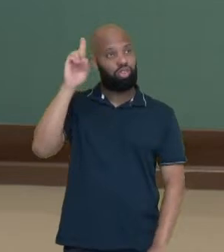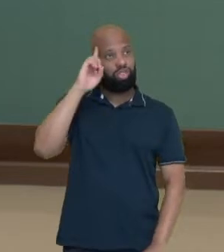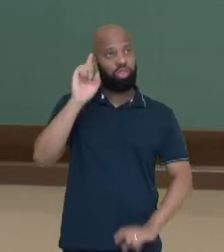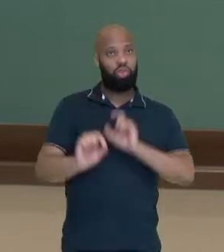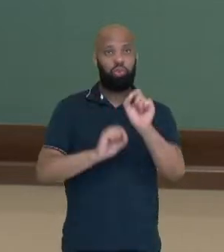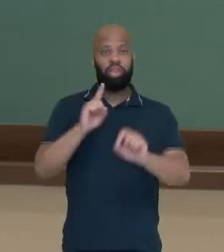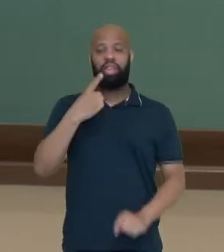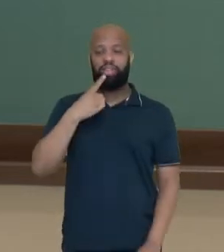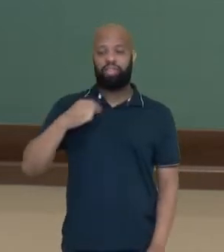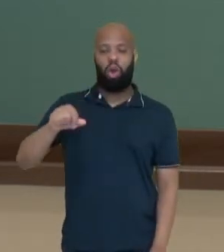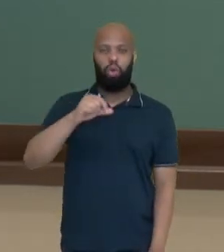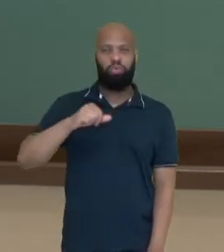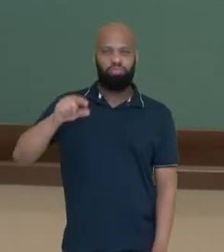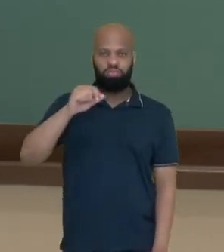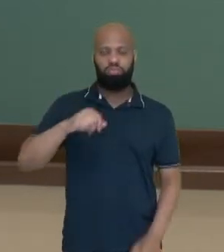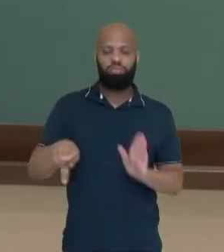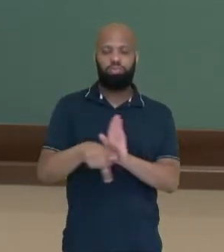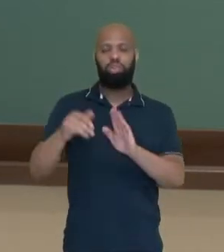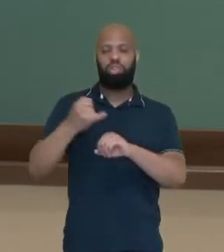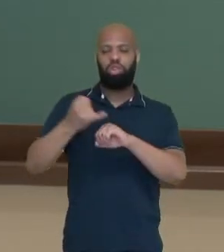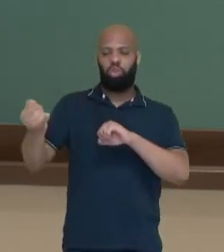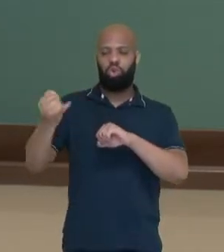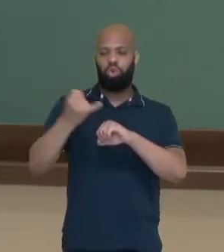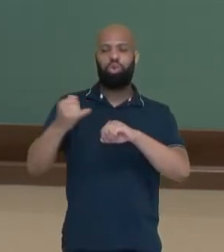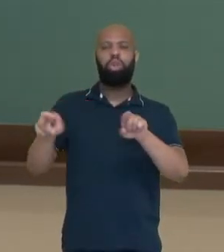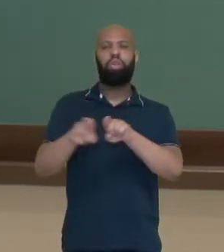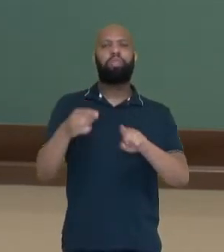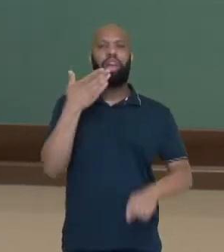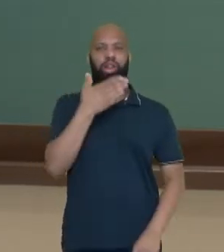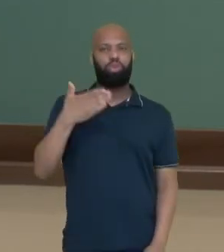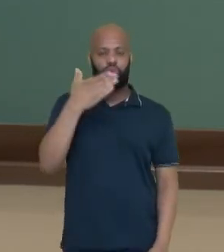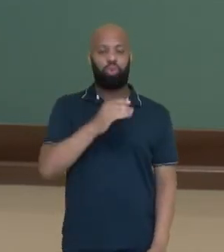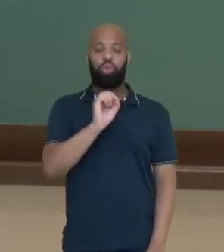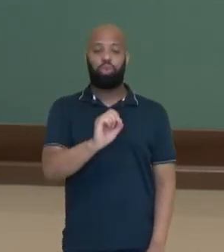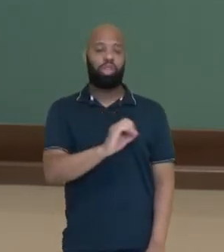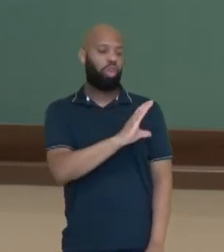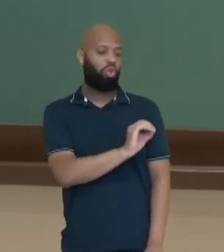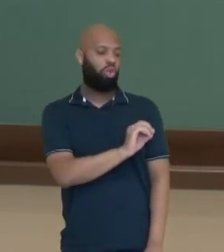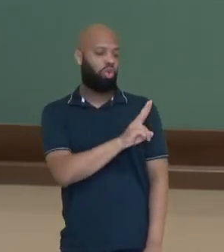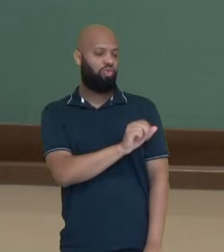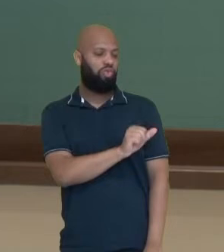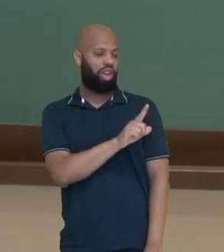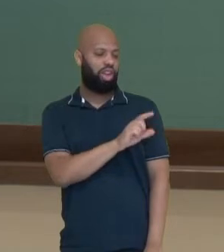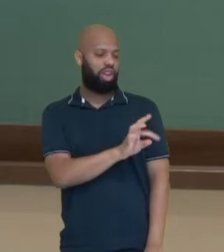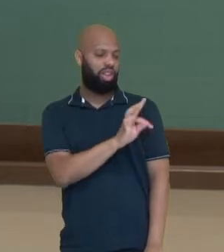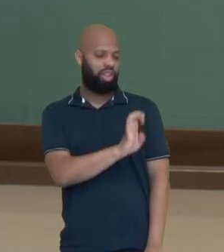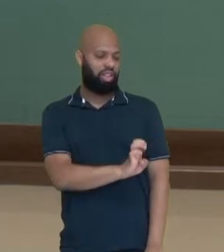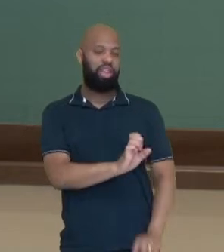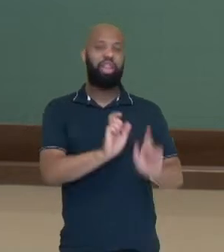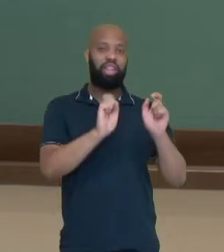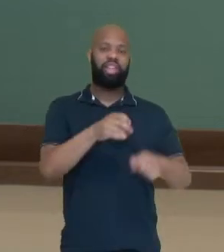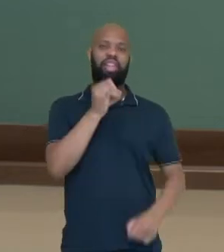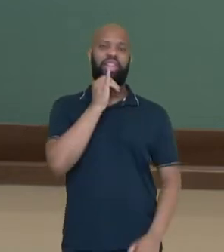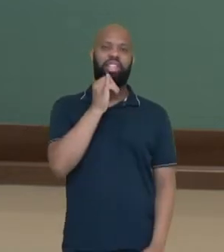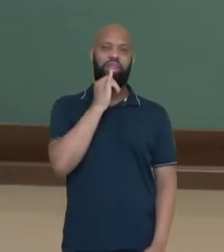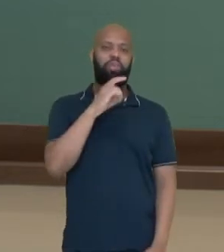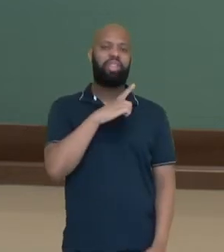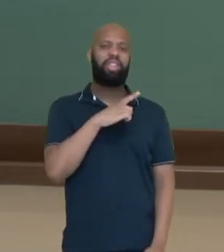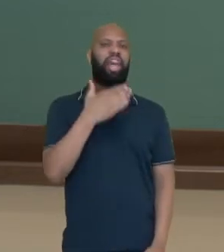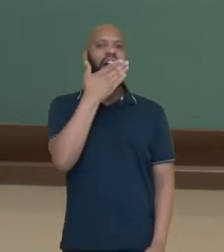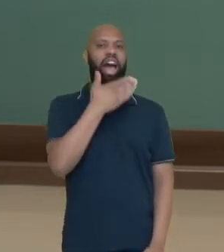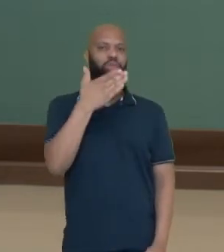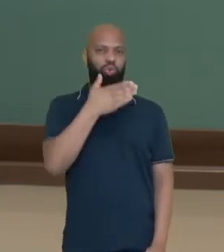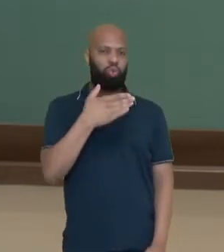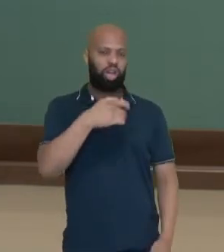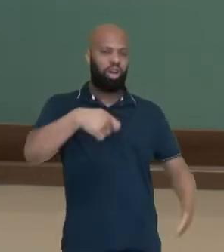são o sal, que é um composto iônico, e o açúcar, que é um composto covalente. Então, você pode colocar um pouco de açúcar numa panela, no fogão